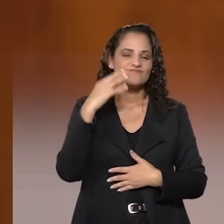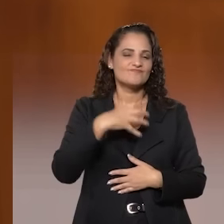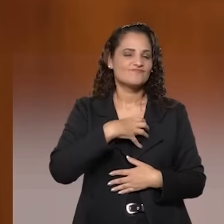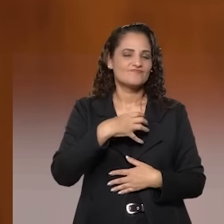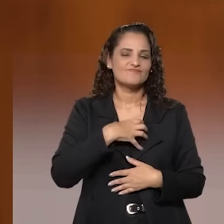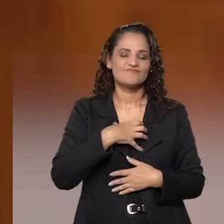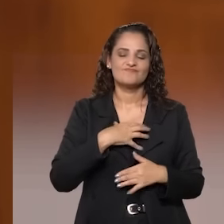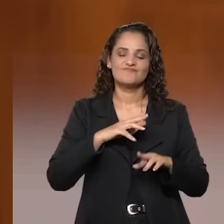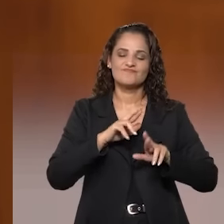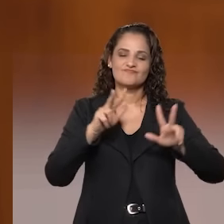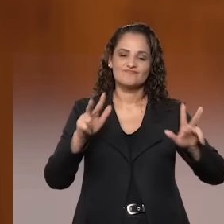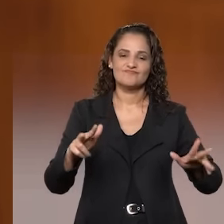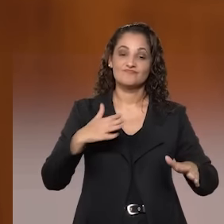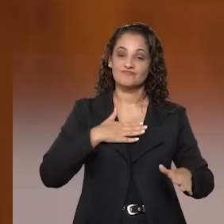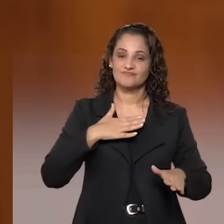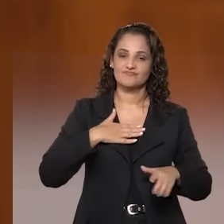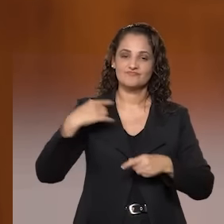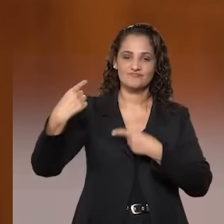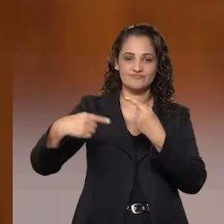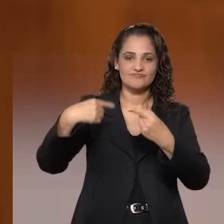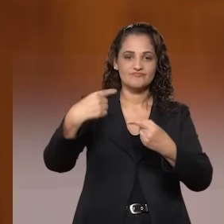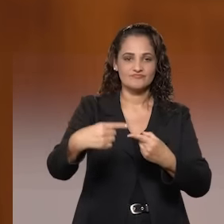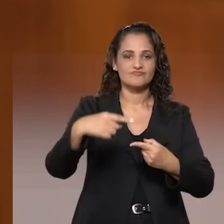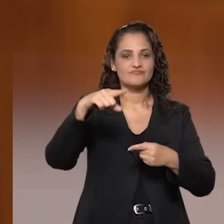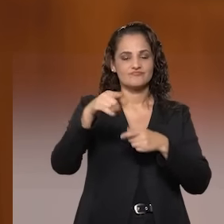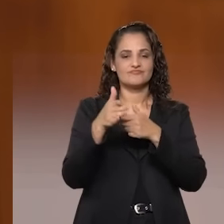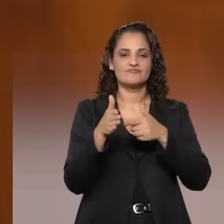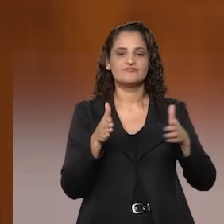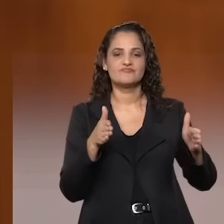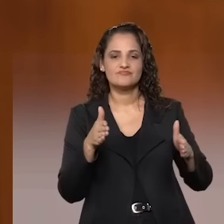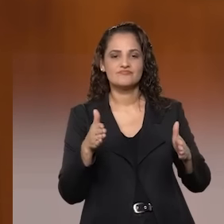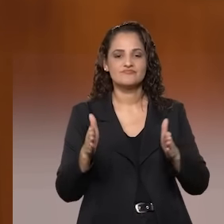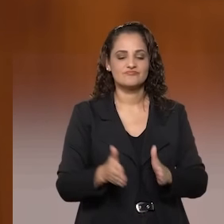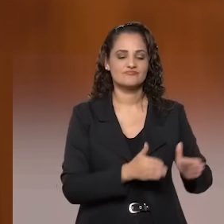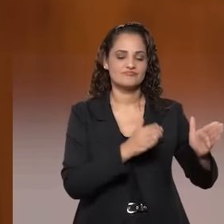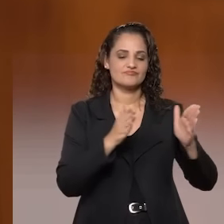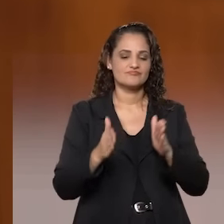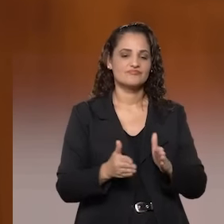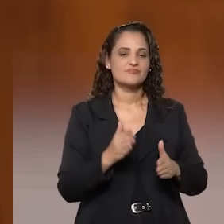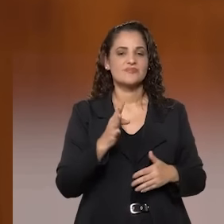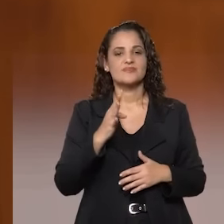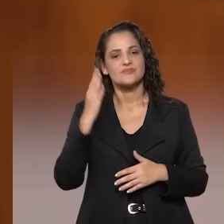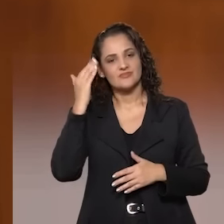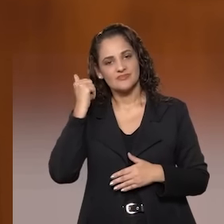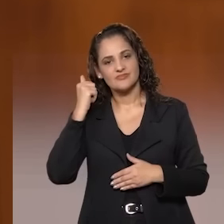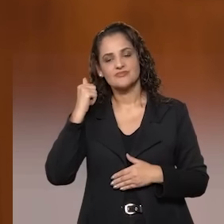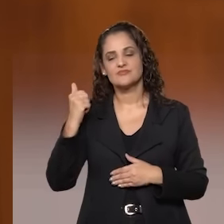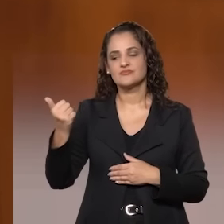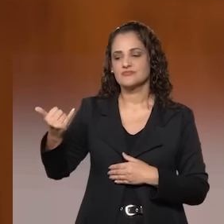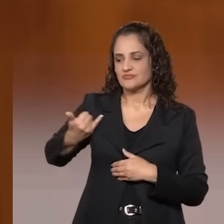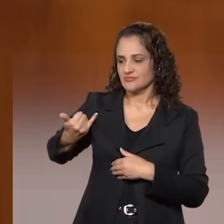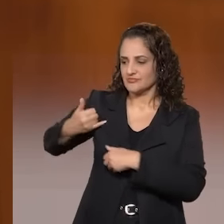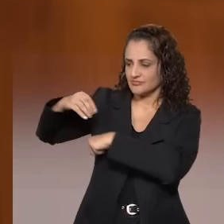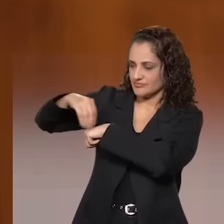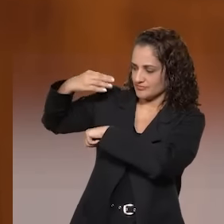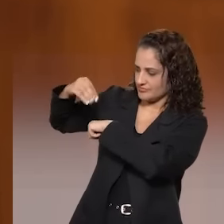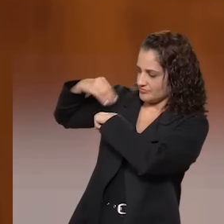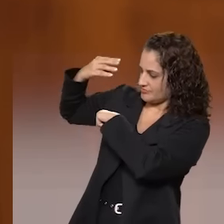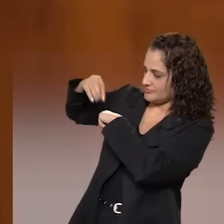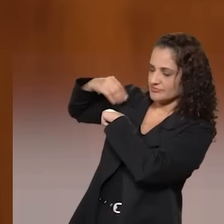de reprodução do saber você recebia a informação e você reproduzia você não podia contestar o saber